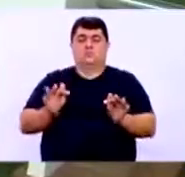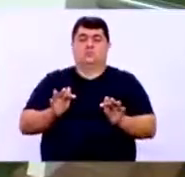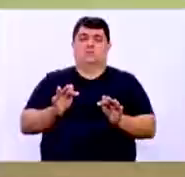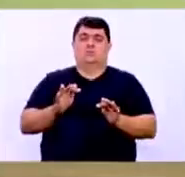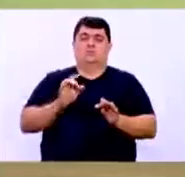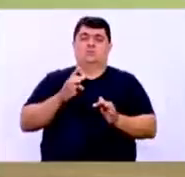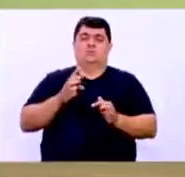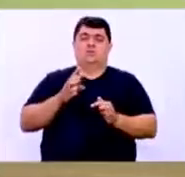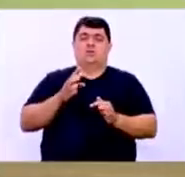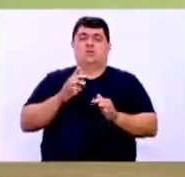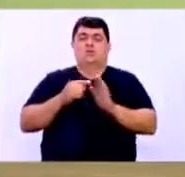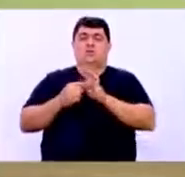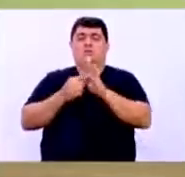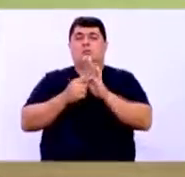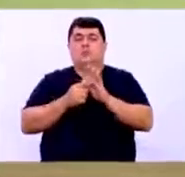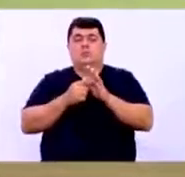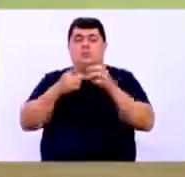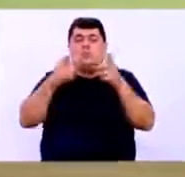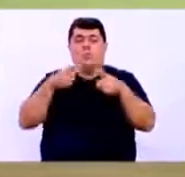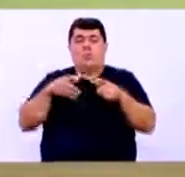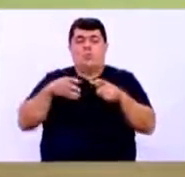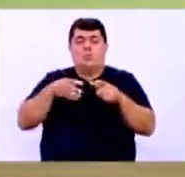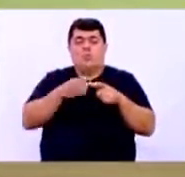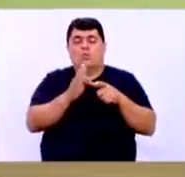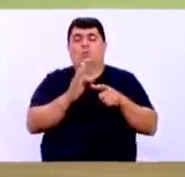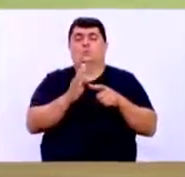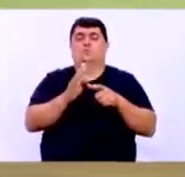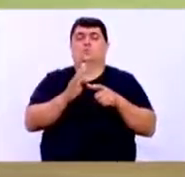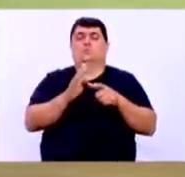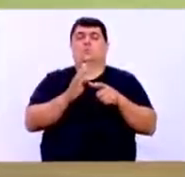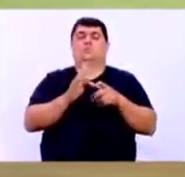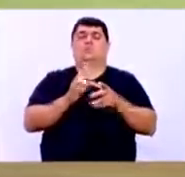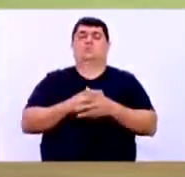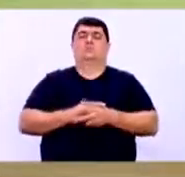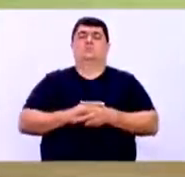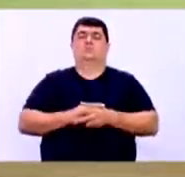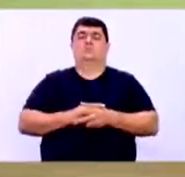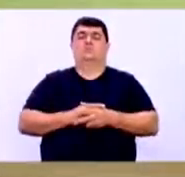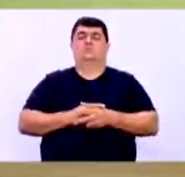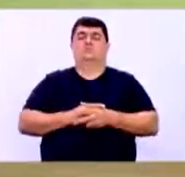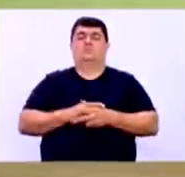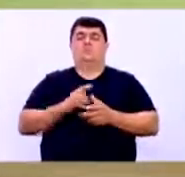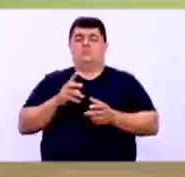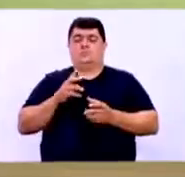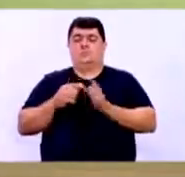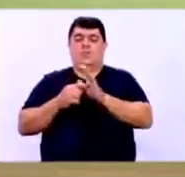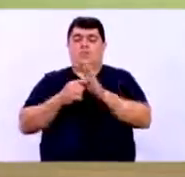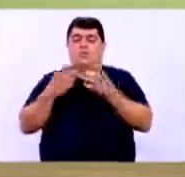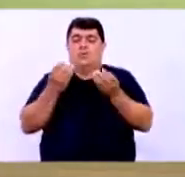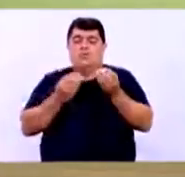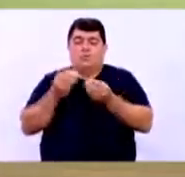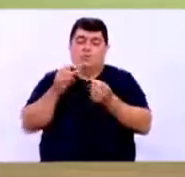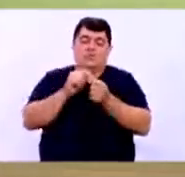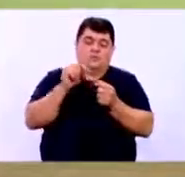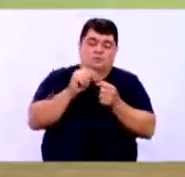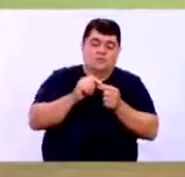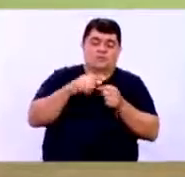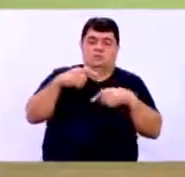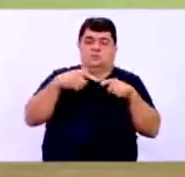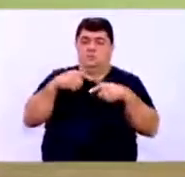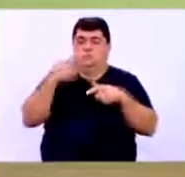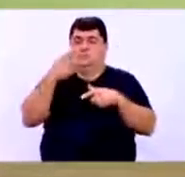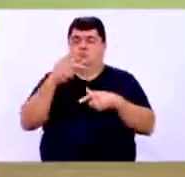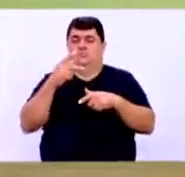só facilitando o caminho que vocês vão trilhar, né? Estamos dando as ferramentas para vocês poderem